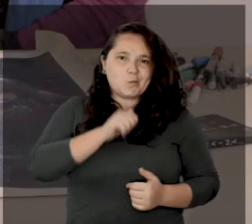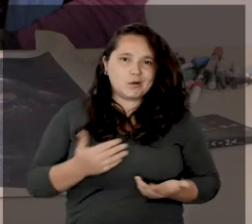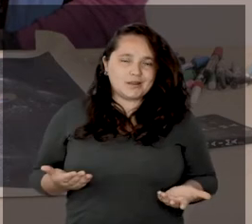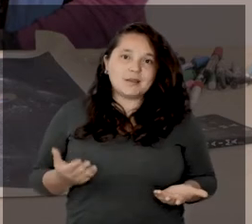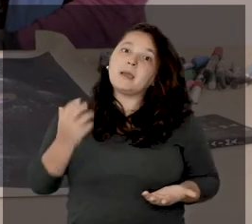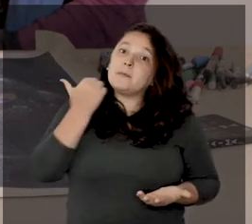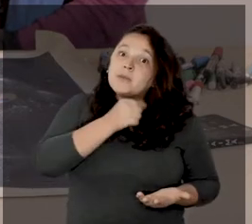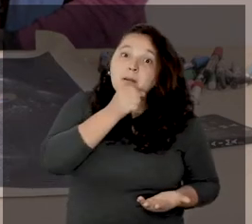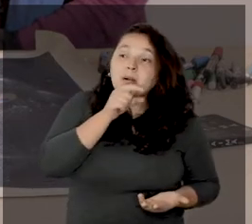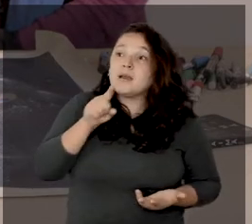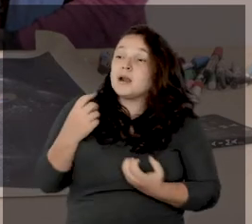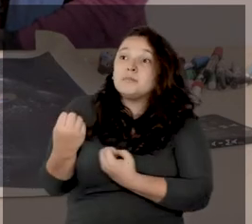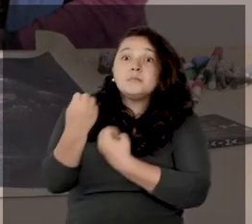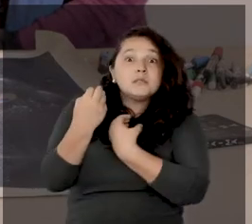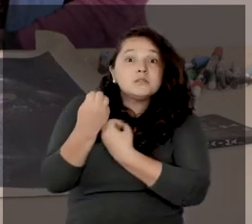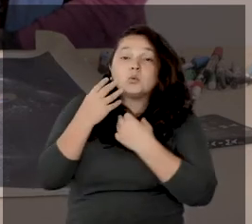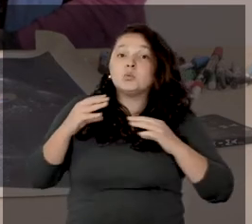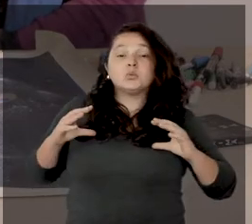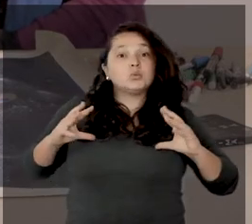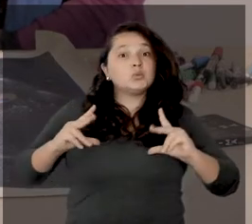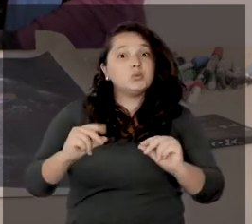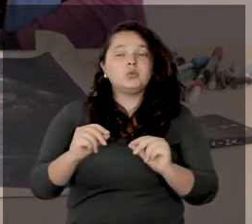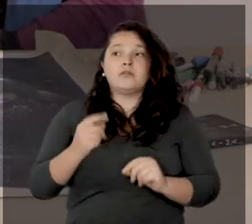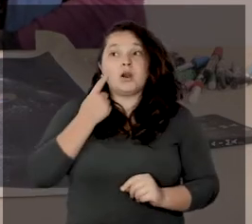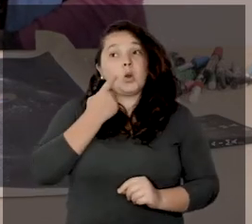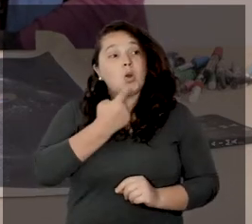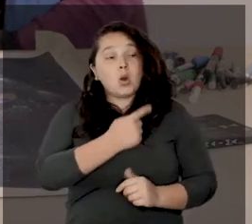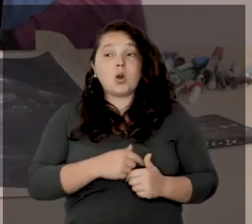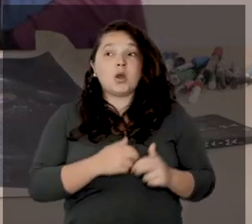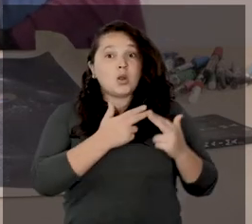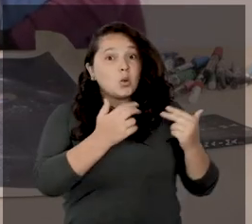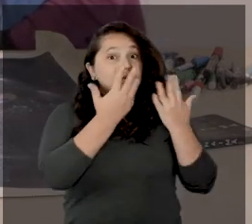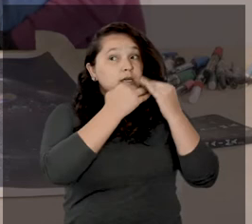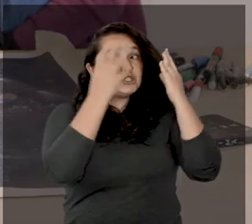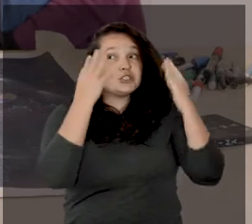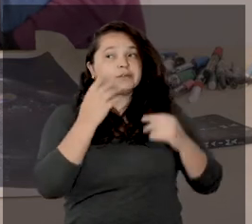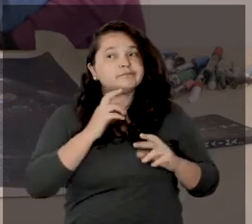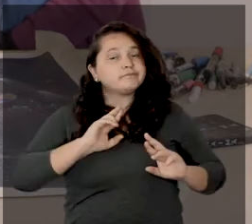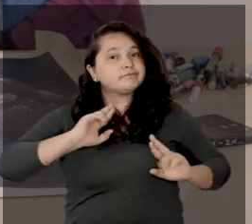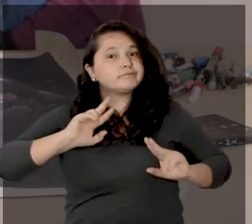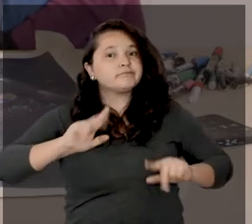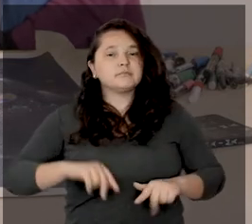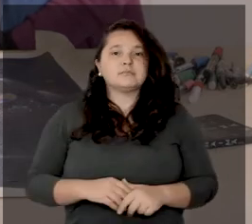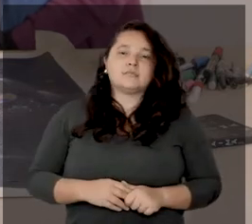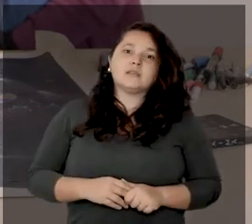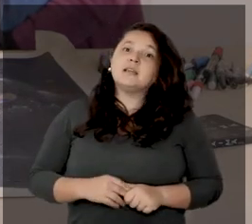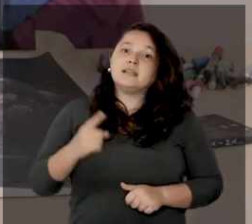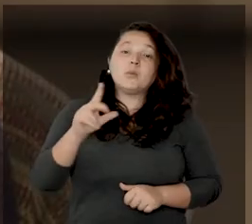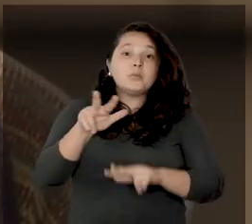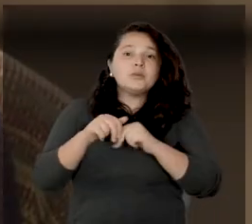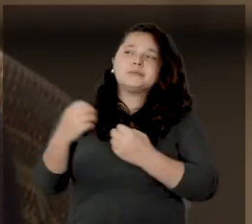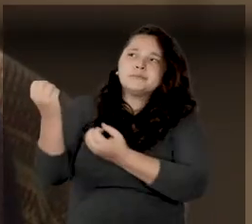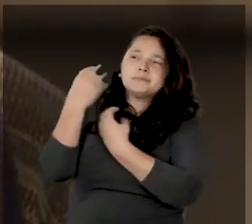mostrou que o buraco é mais embaixo, né, para essas questões. Então, vem disso aí e tal. E aí,